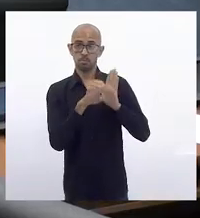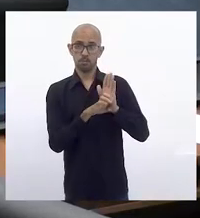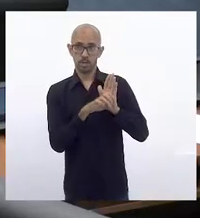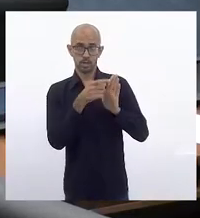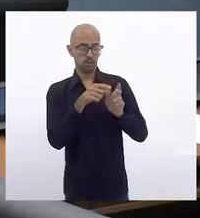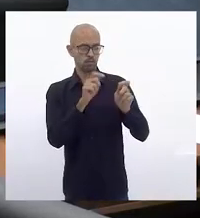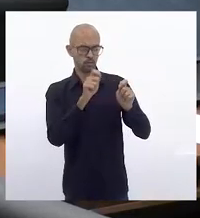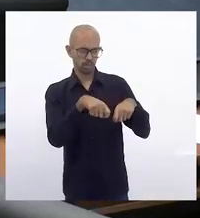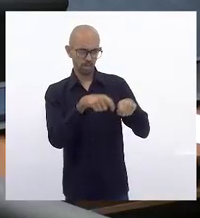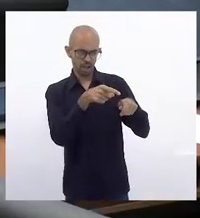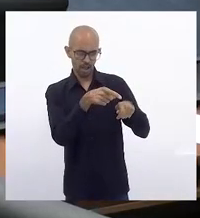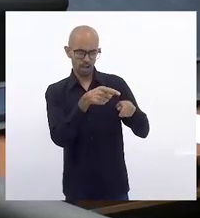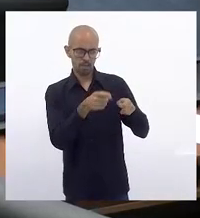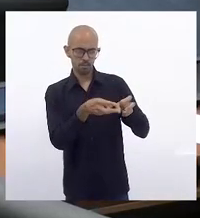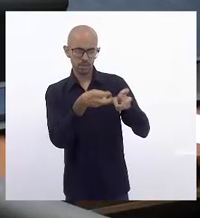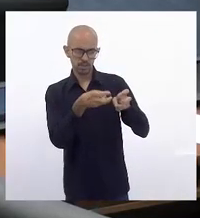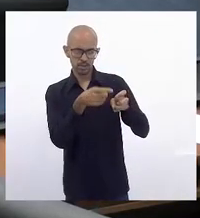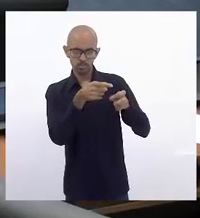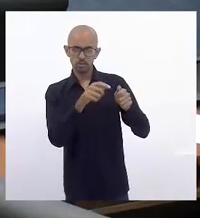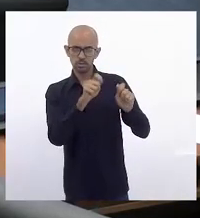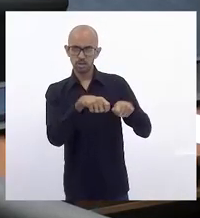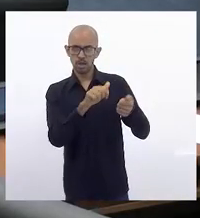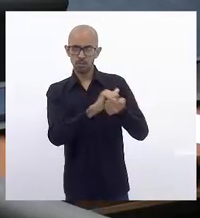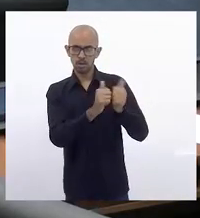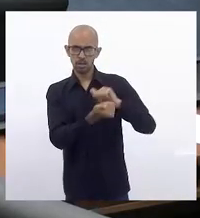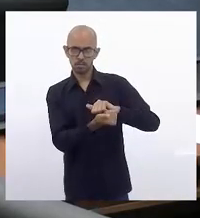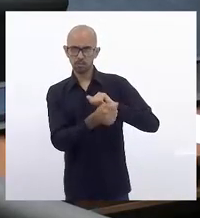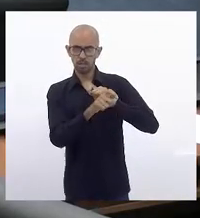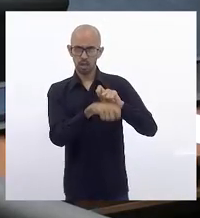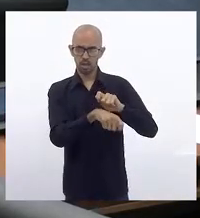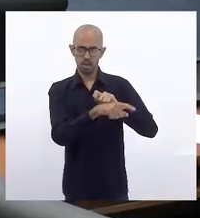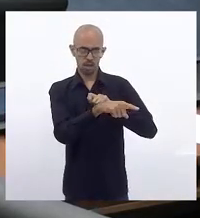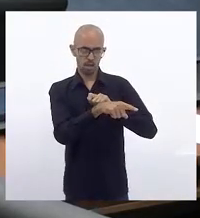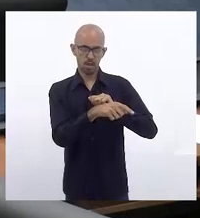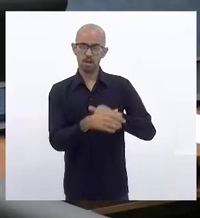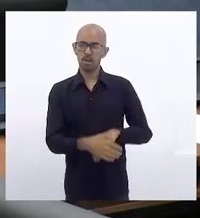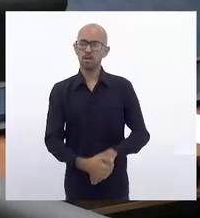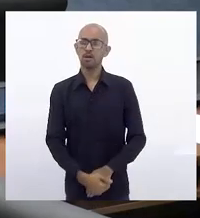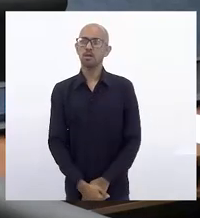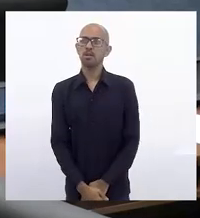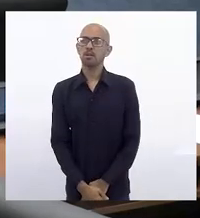Se é possível se adequar ao projeto.